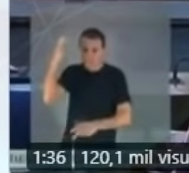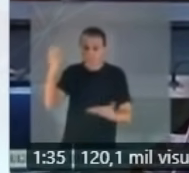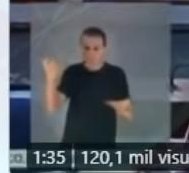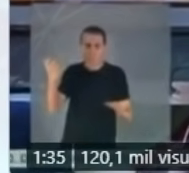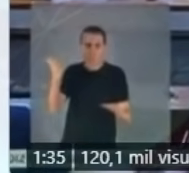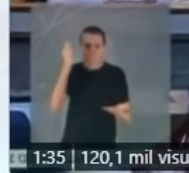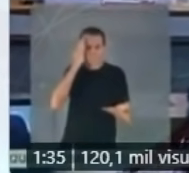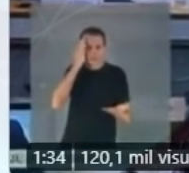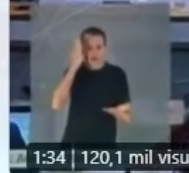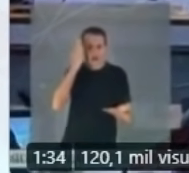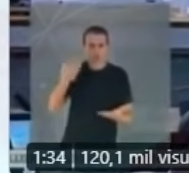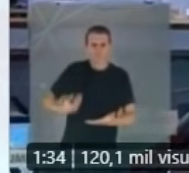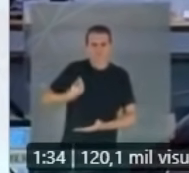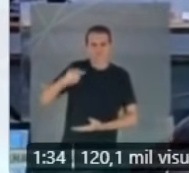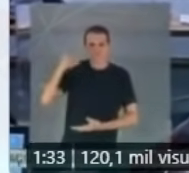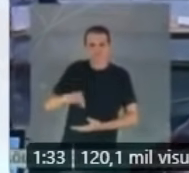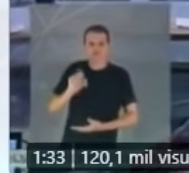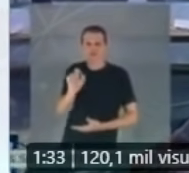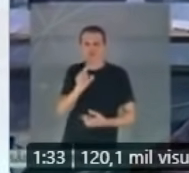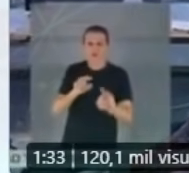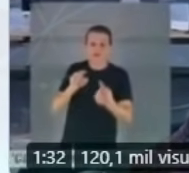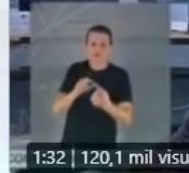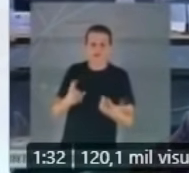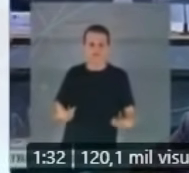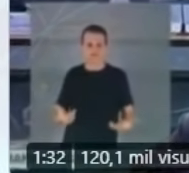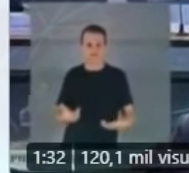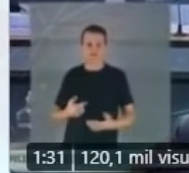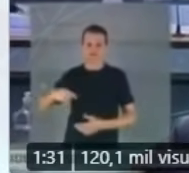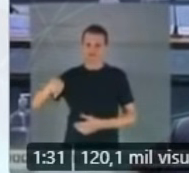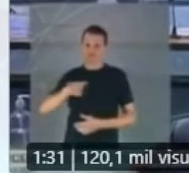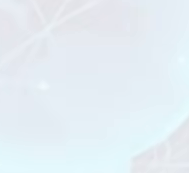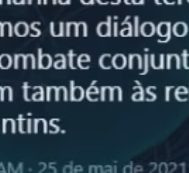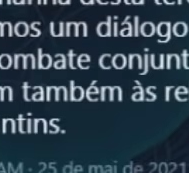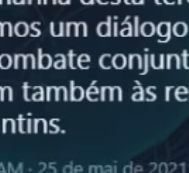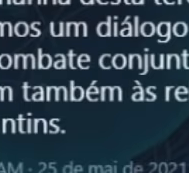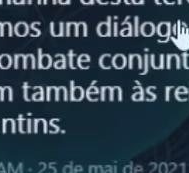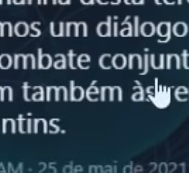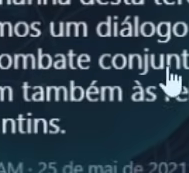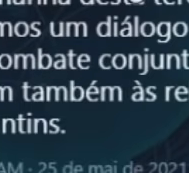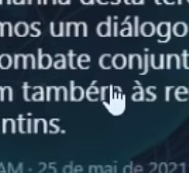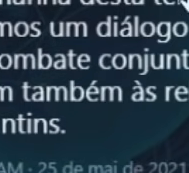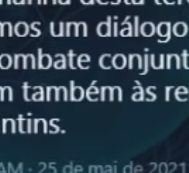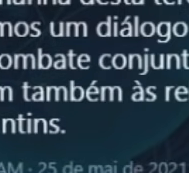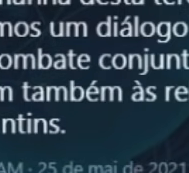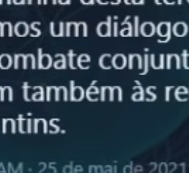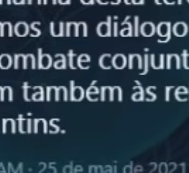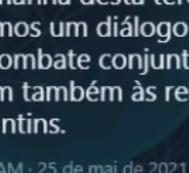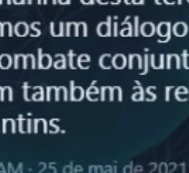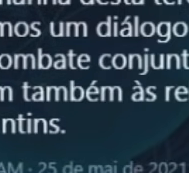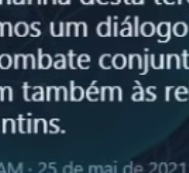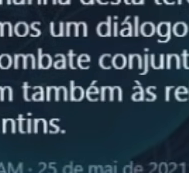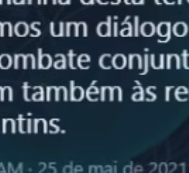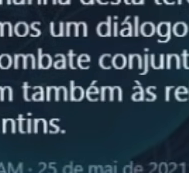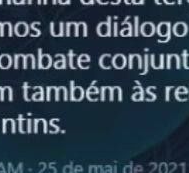no chão para ser pisada para quem trouxesse a vacina para ela da China? Na manhã desta